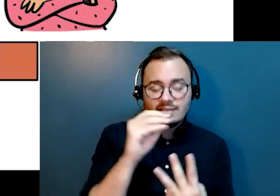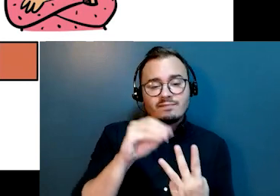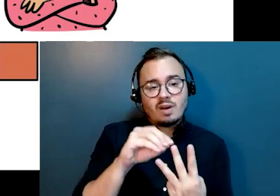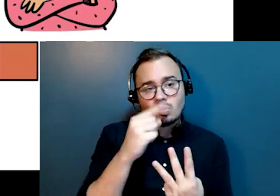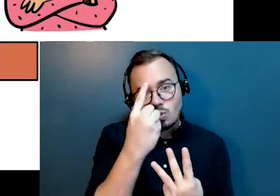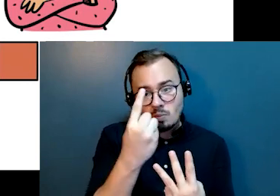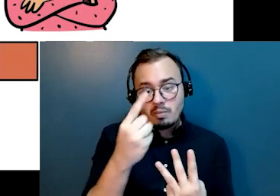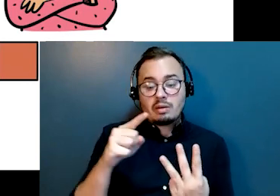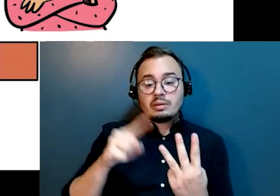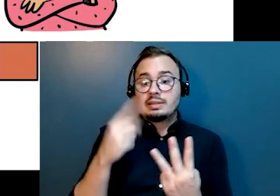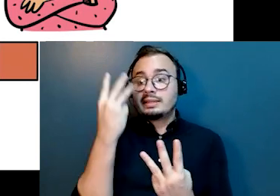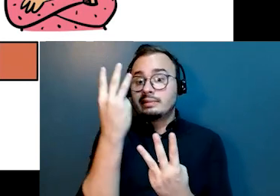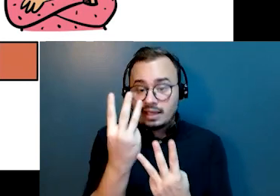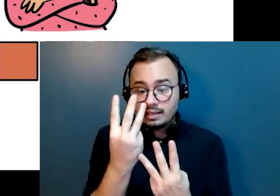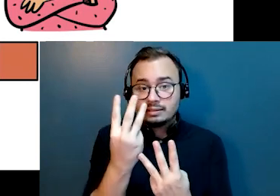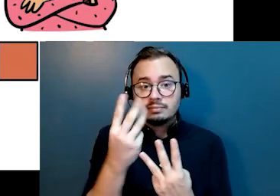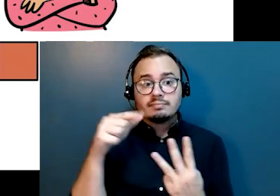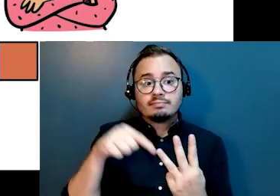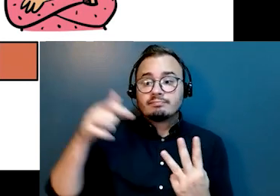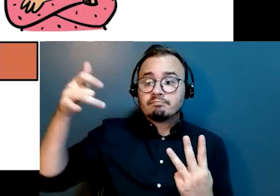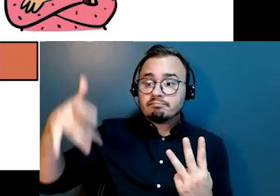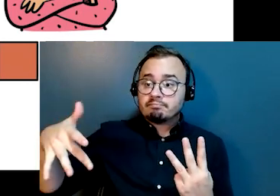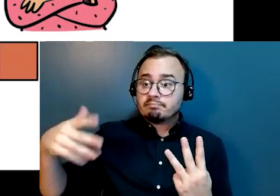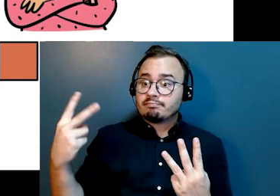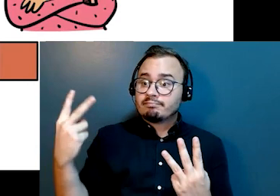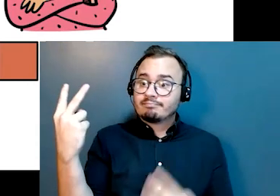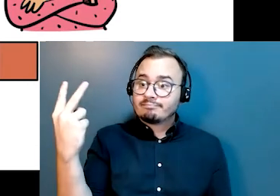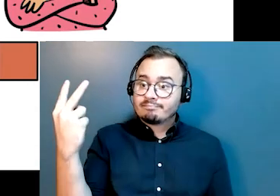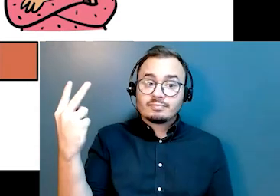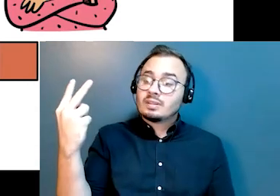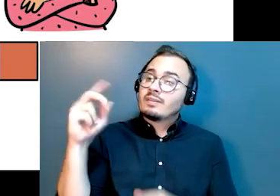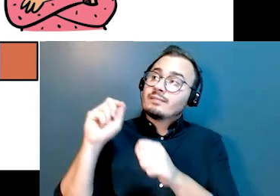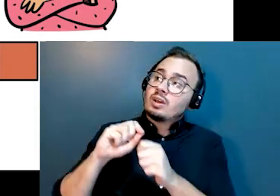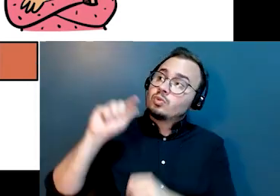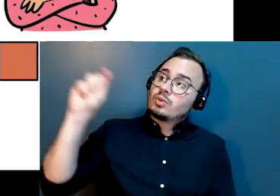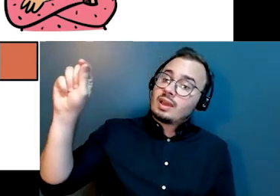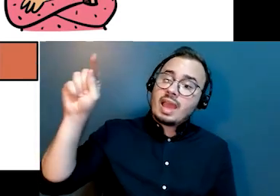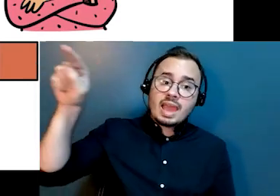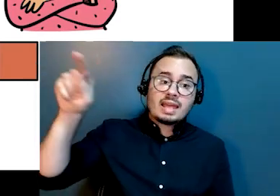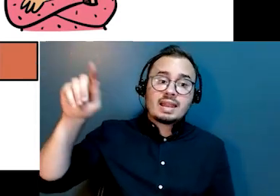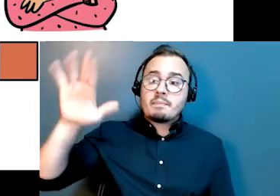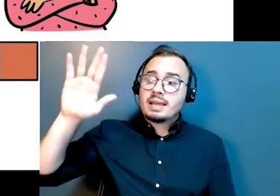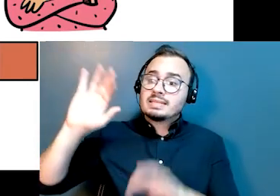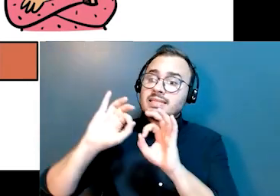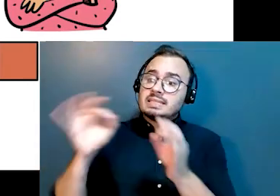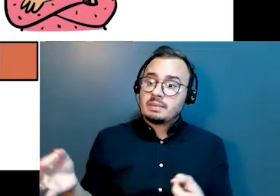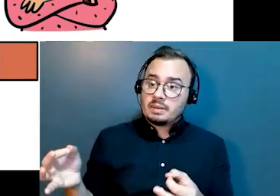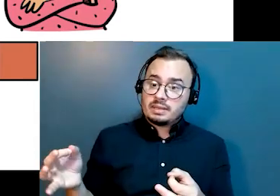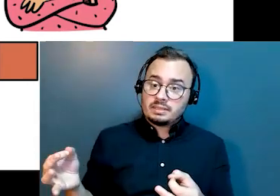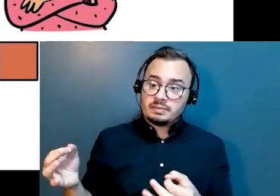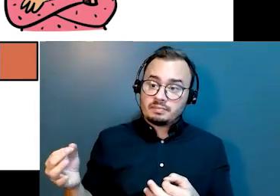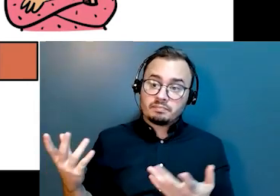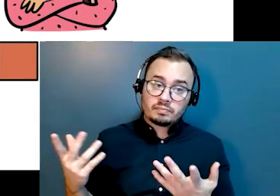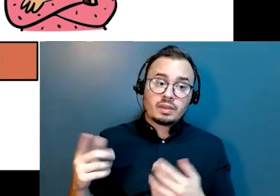back-end, e são de baixa complexidade. Aí a gente olha e pensa, tá, a Ana e a Ingrid, elas puxaram 3, mas elas conseguem, cada